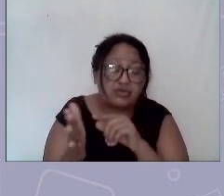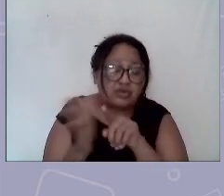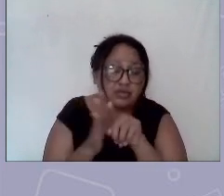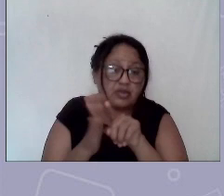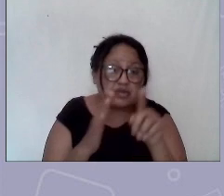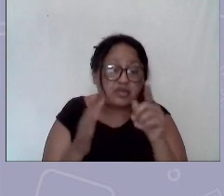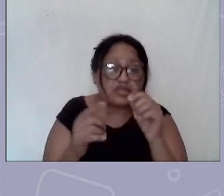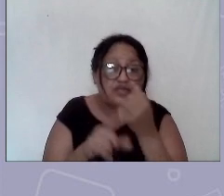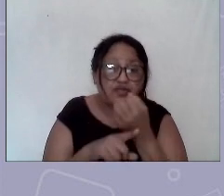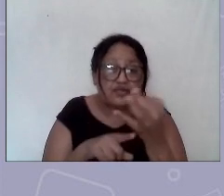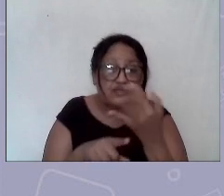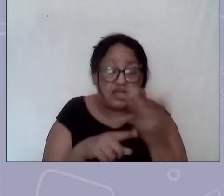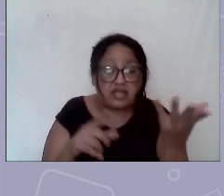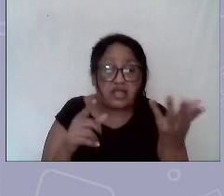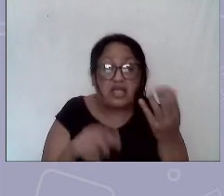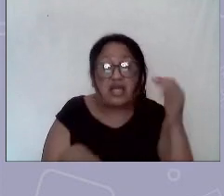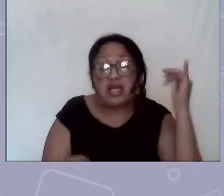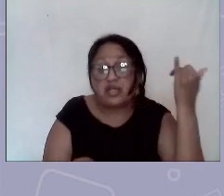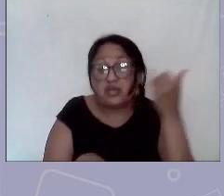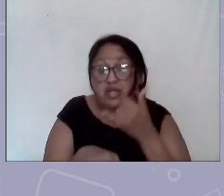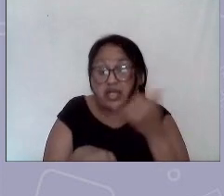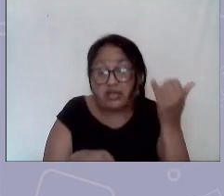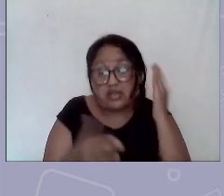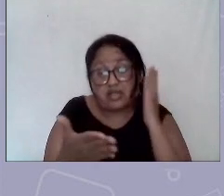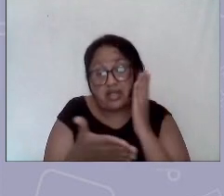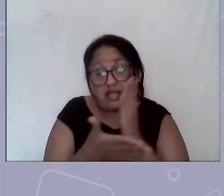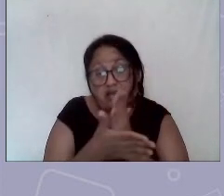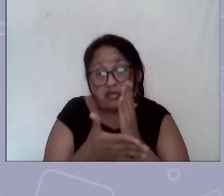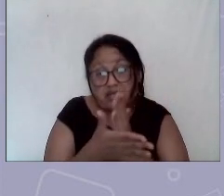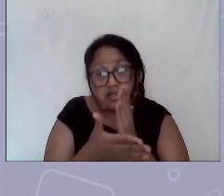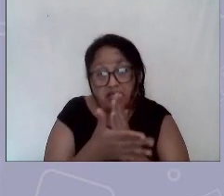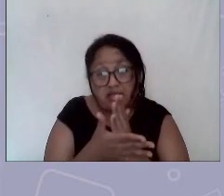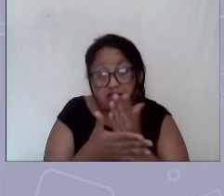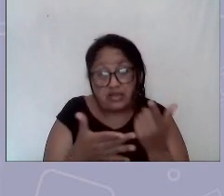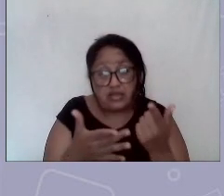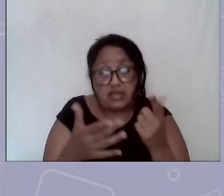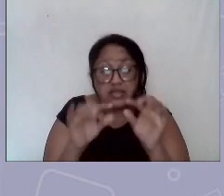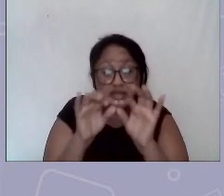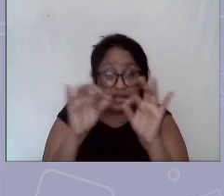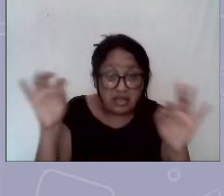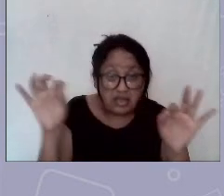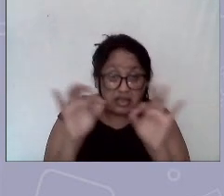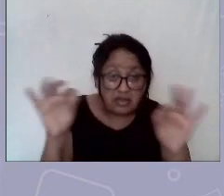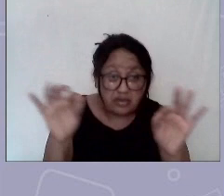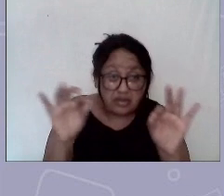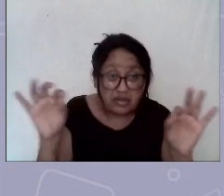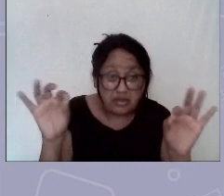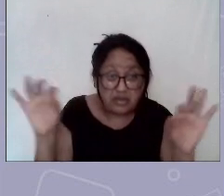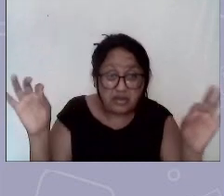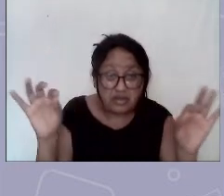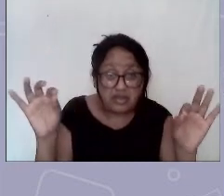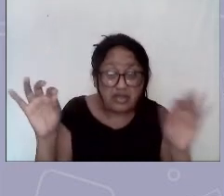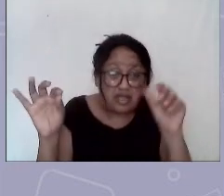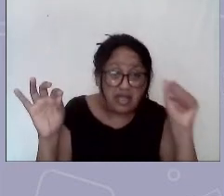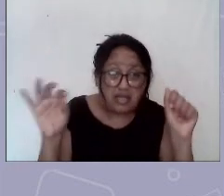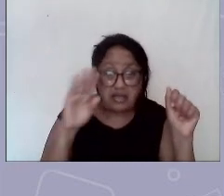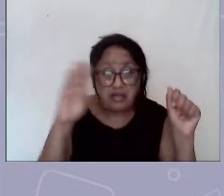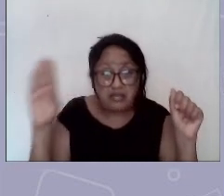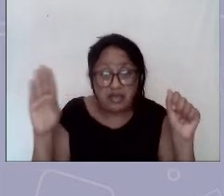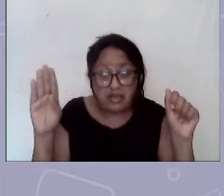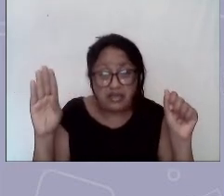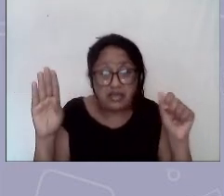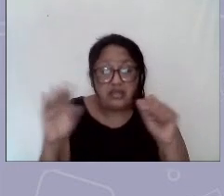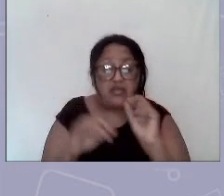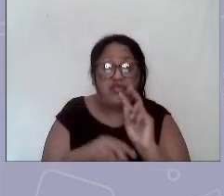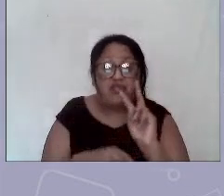que é metade desse diâmetro que está dado na figura o diâmetro essa distância de A até B vale 8